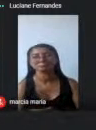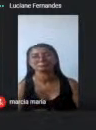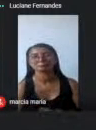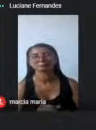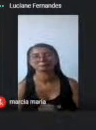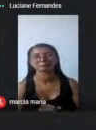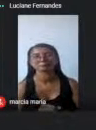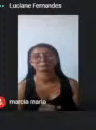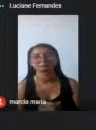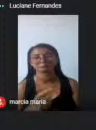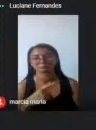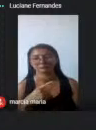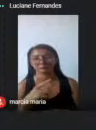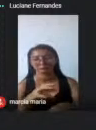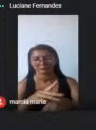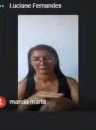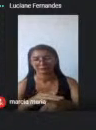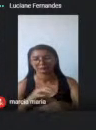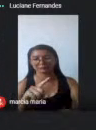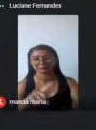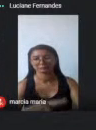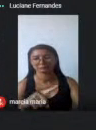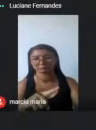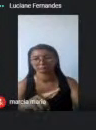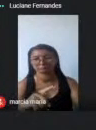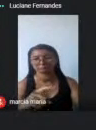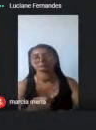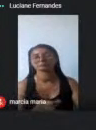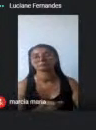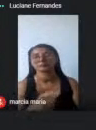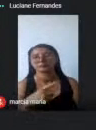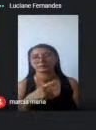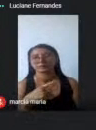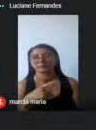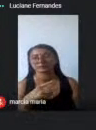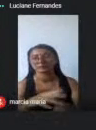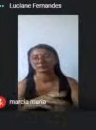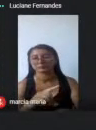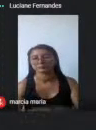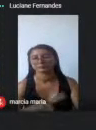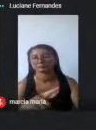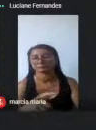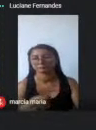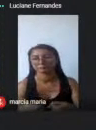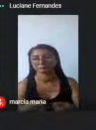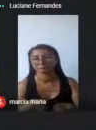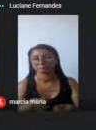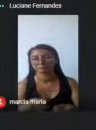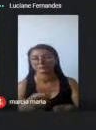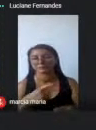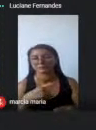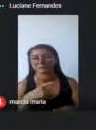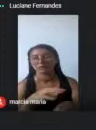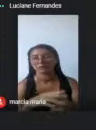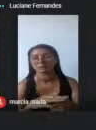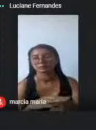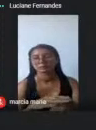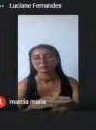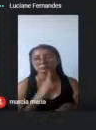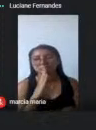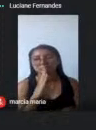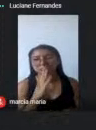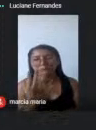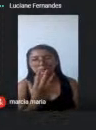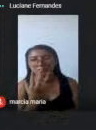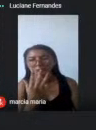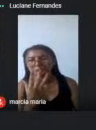das ISTs que a gente chama, quando nós temos um IST que é sintomática, que você está vendo, você está